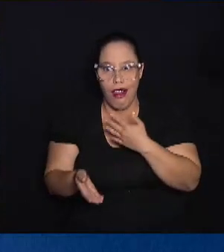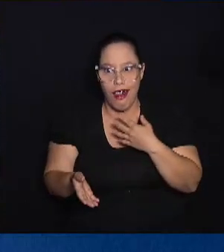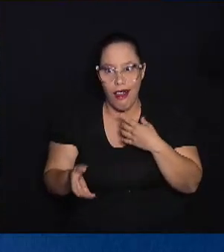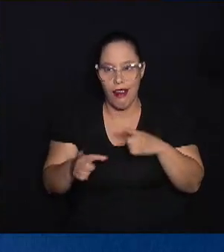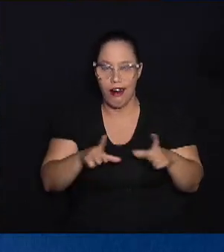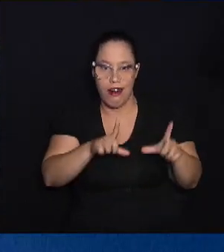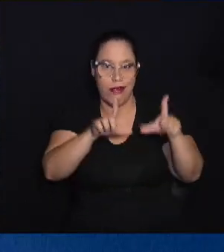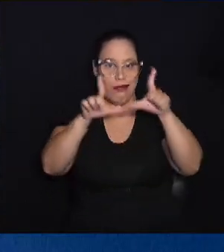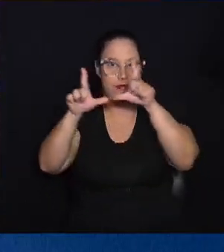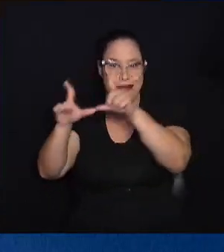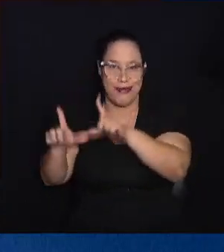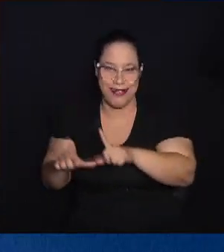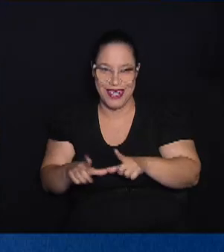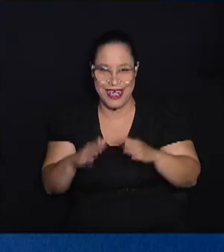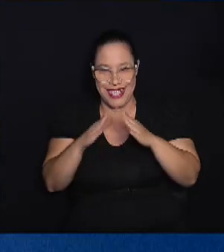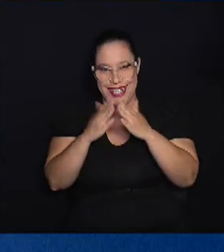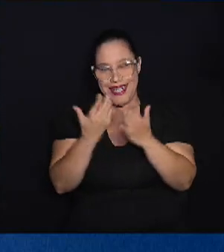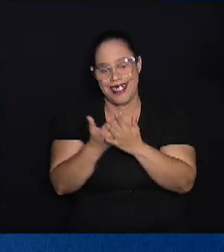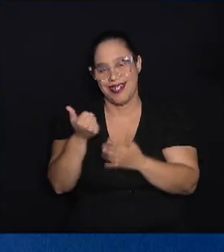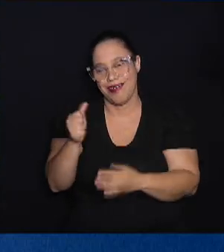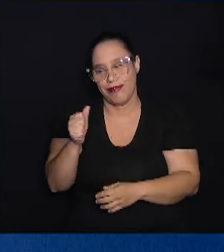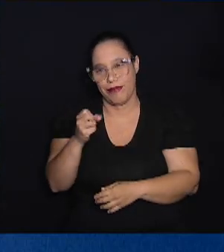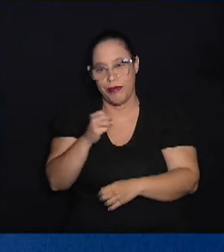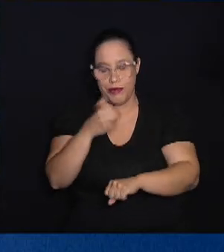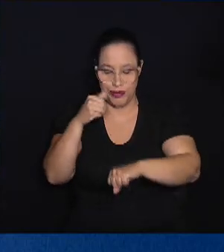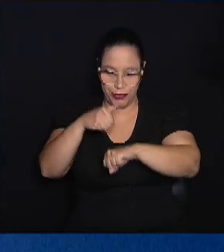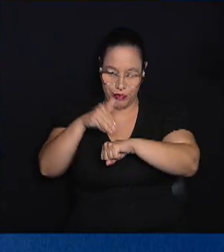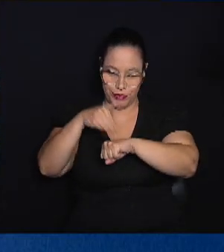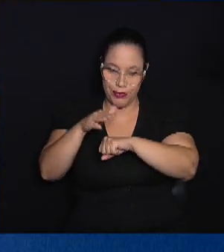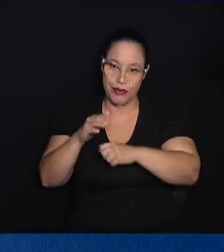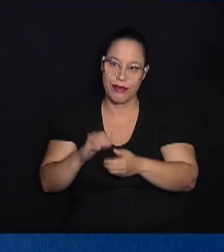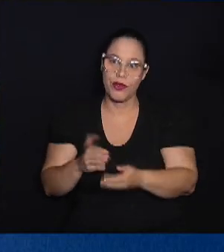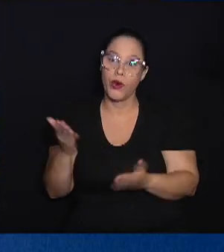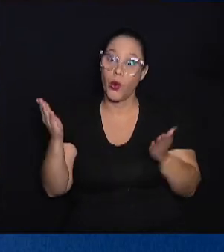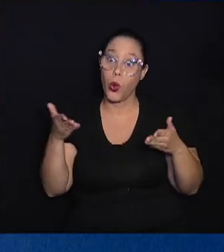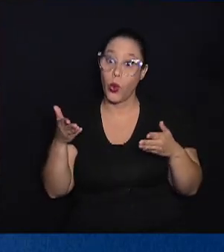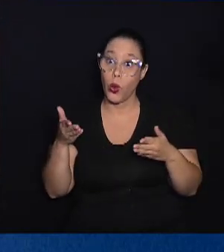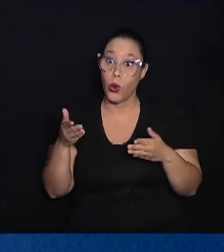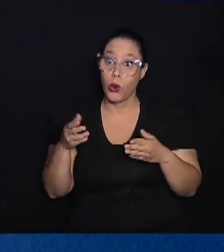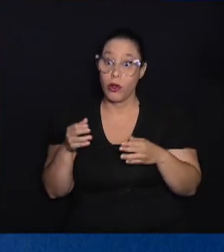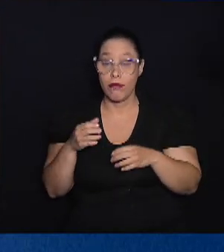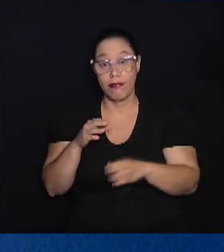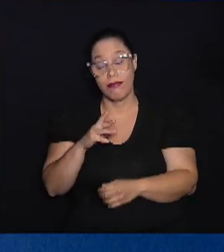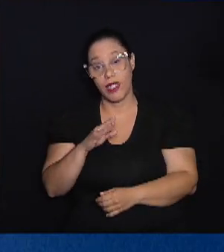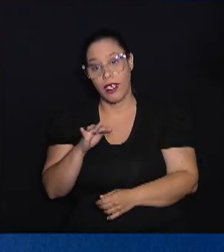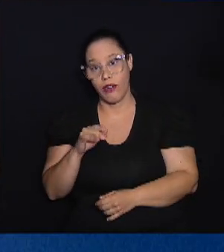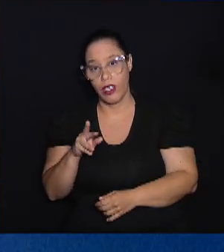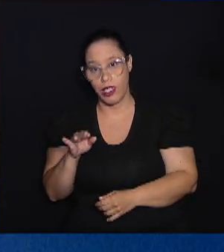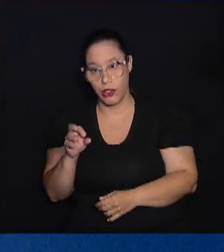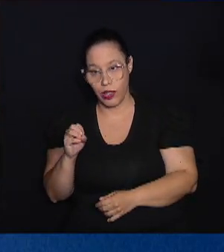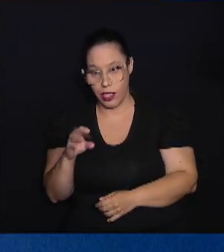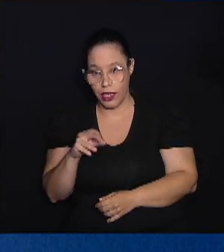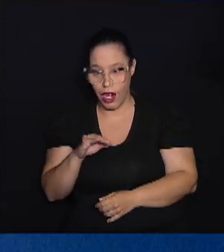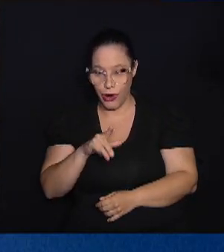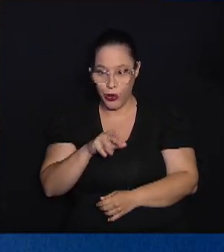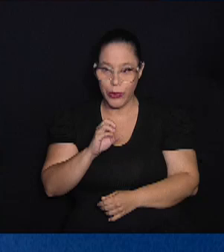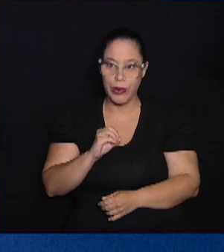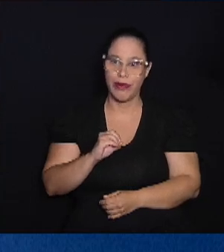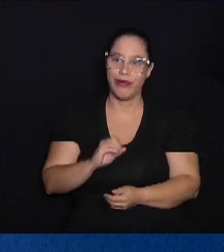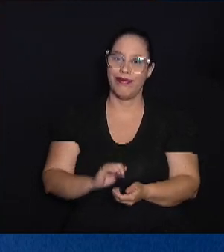reportagens sobre as escolas centenárias de Campinas. Hoje é sobre a Escola Estadual Francisco